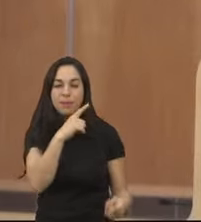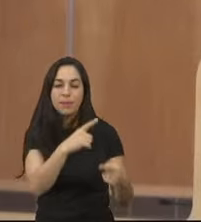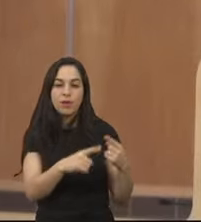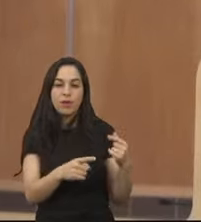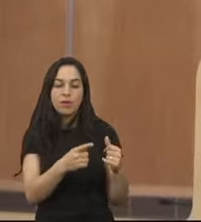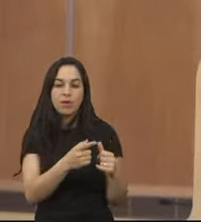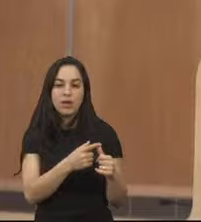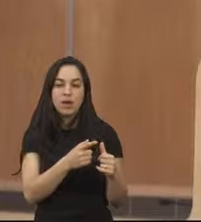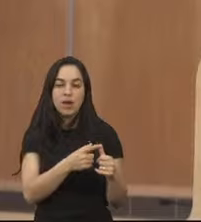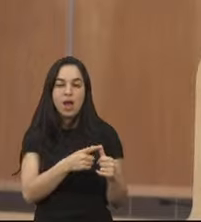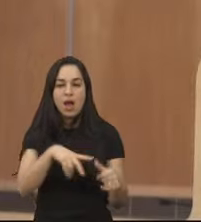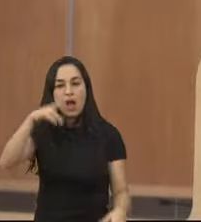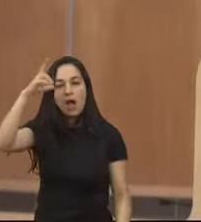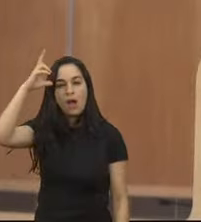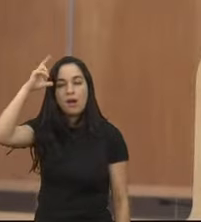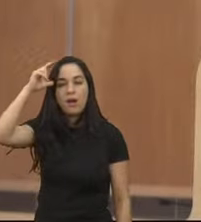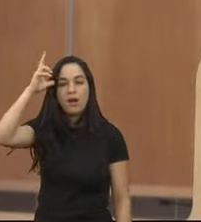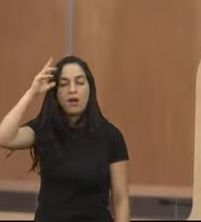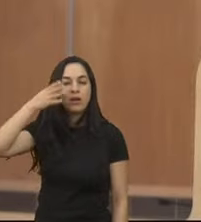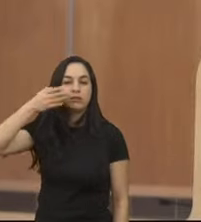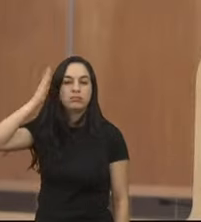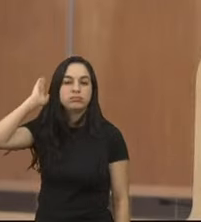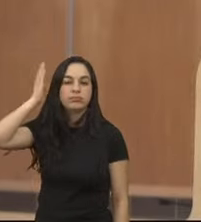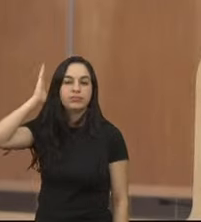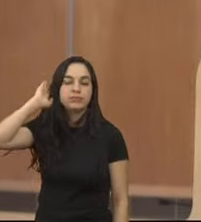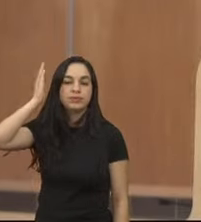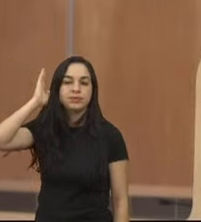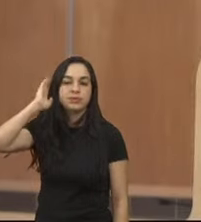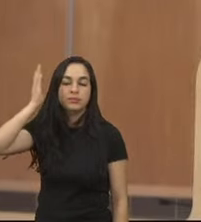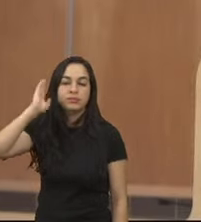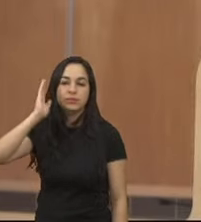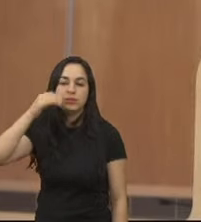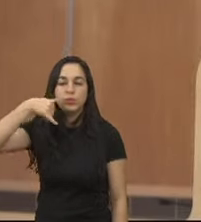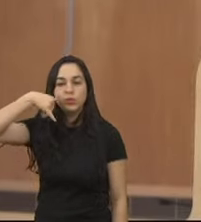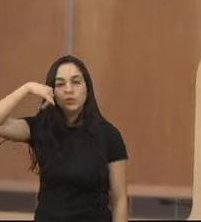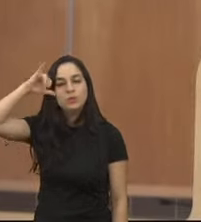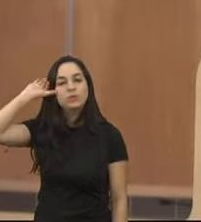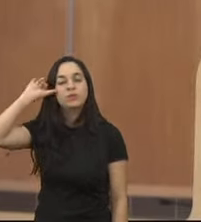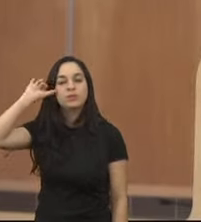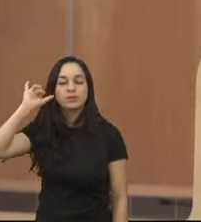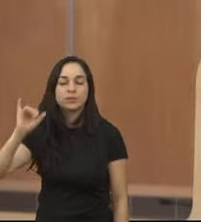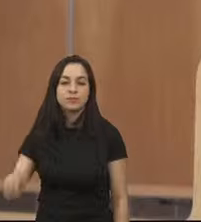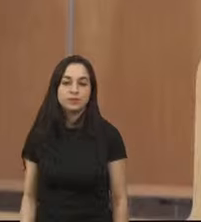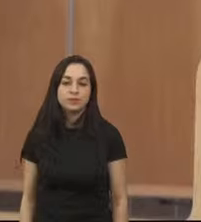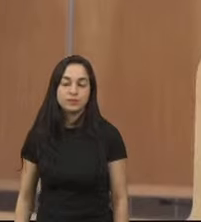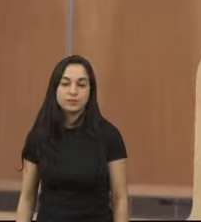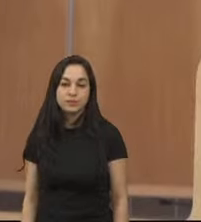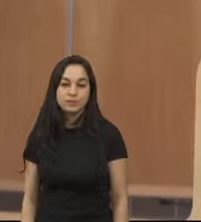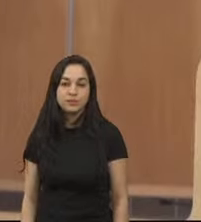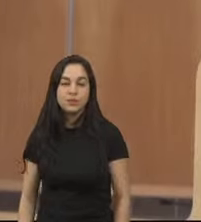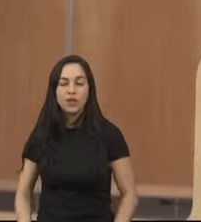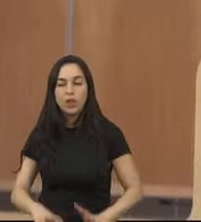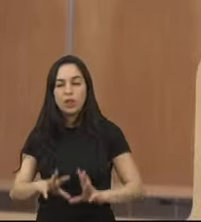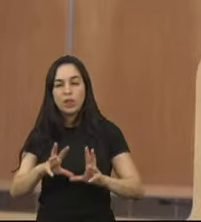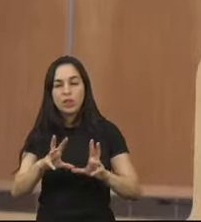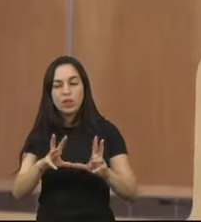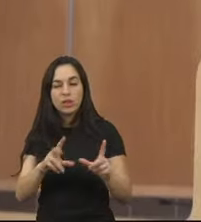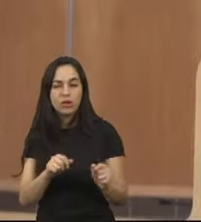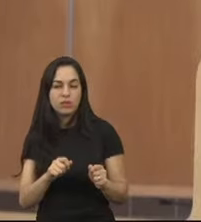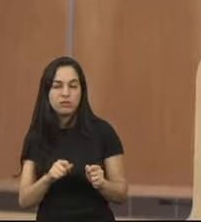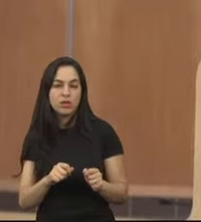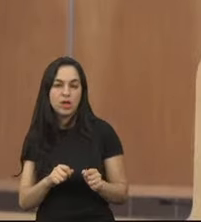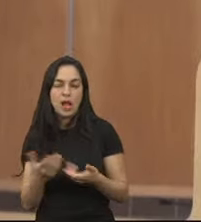equinos, asininos, muares, caprinos e bovinos, Tração animal, todo meio de transporte